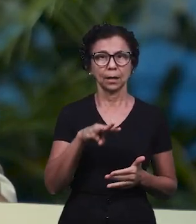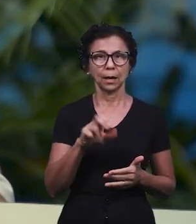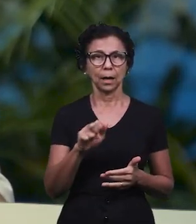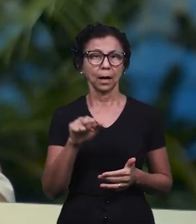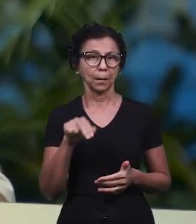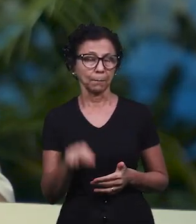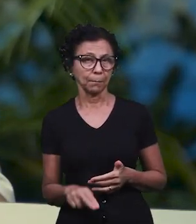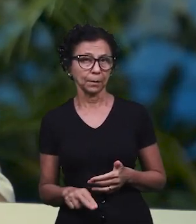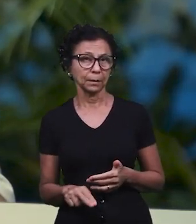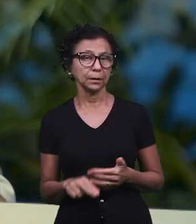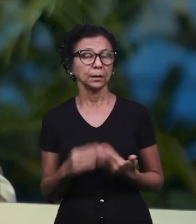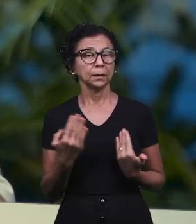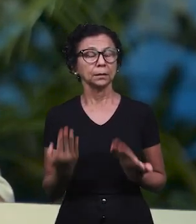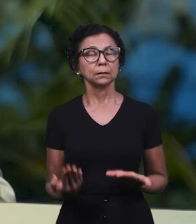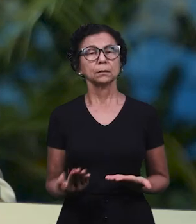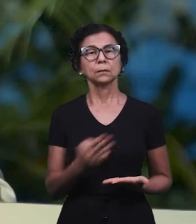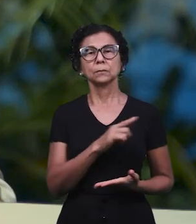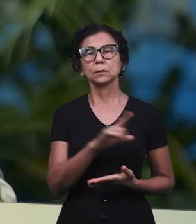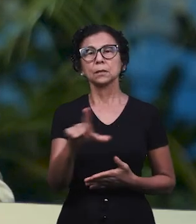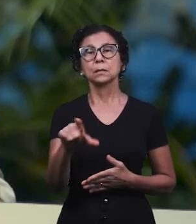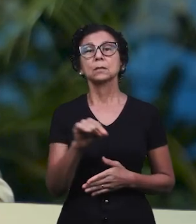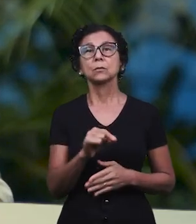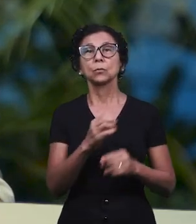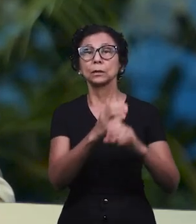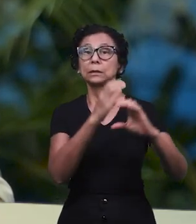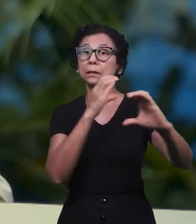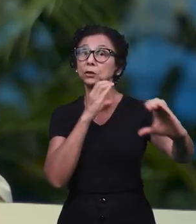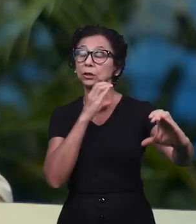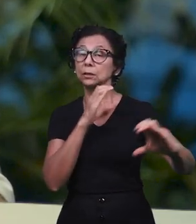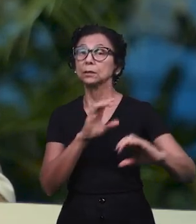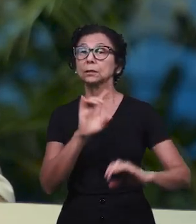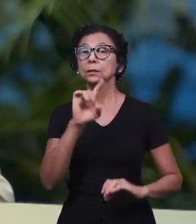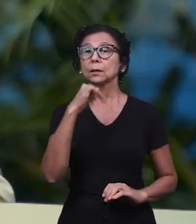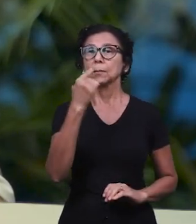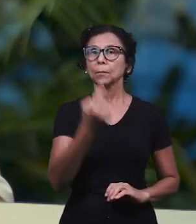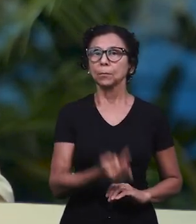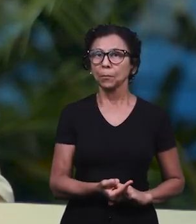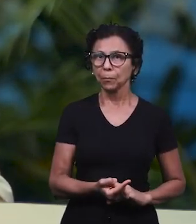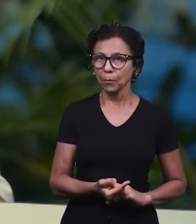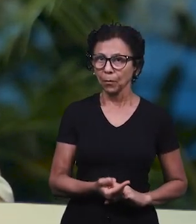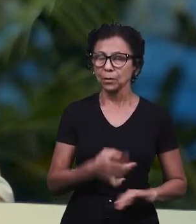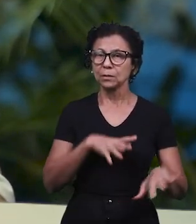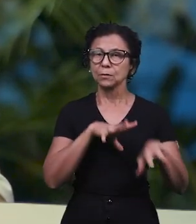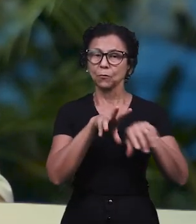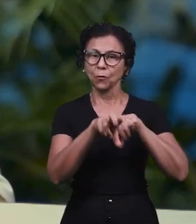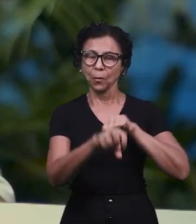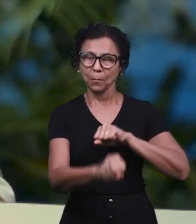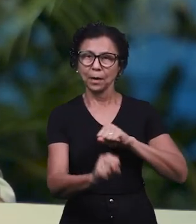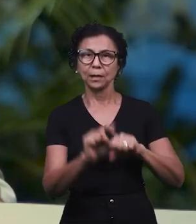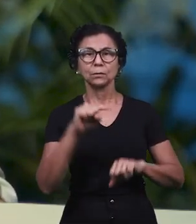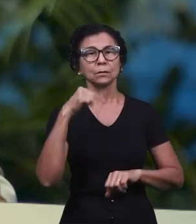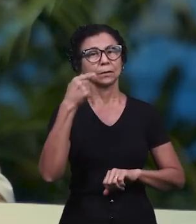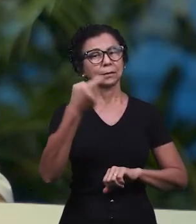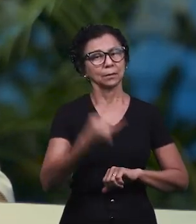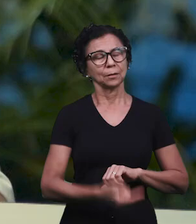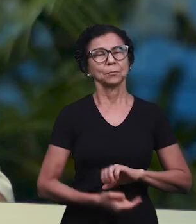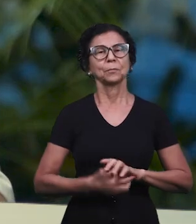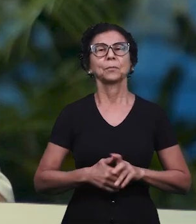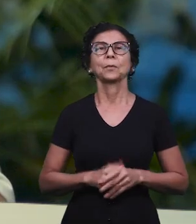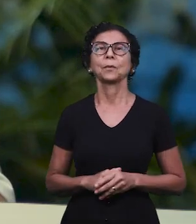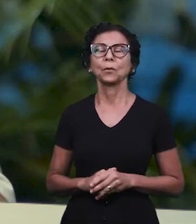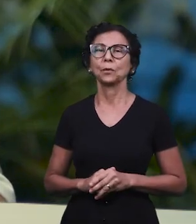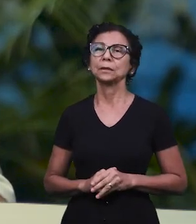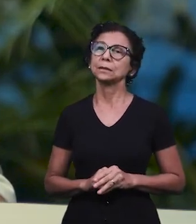a sua escolha da engenharia e também a unidade para servir após a conclusão do curso é através do